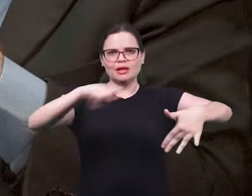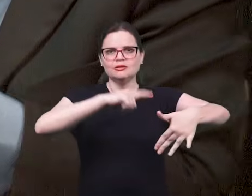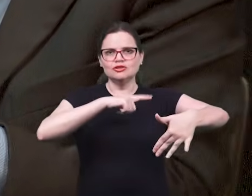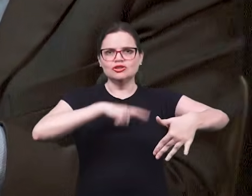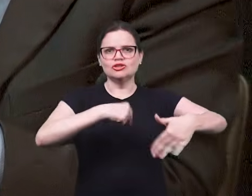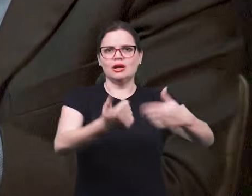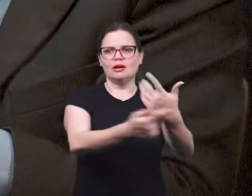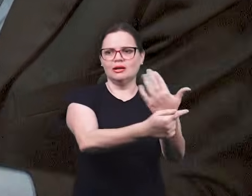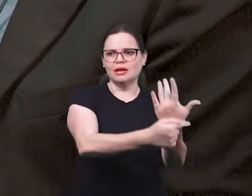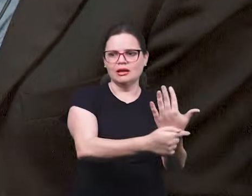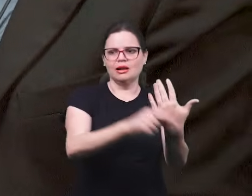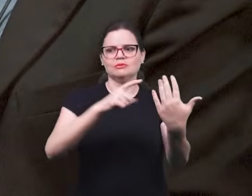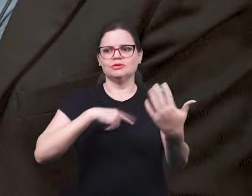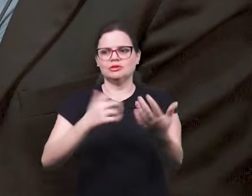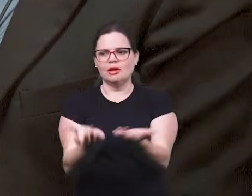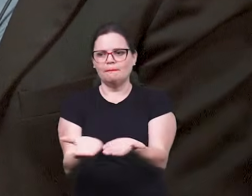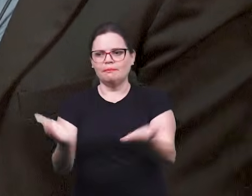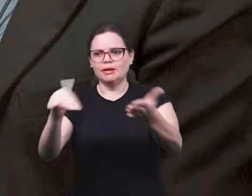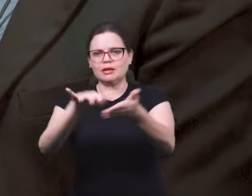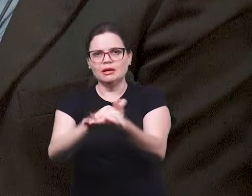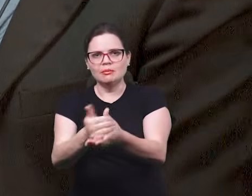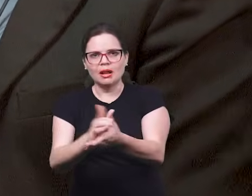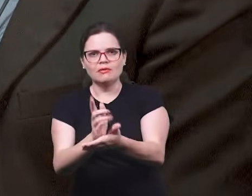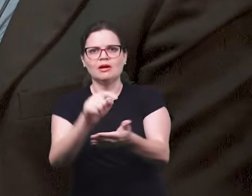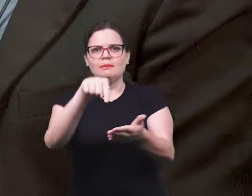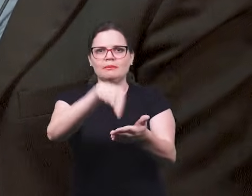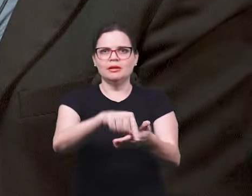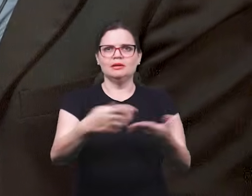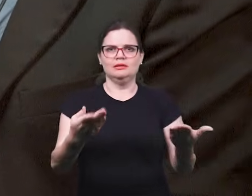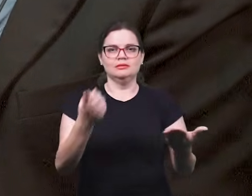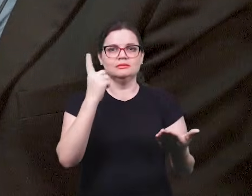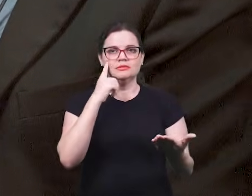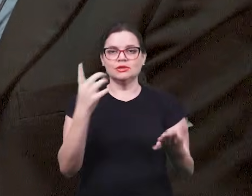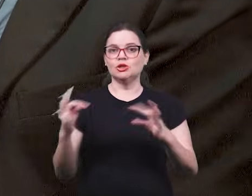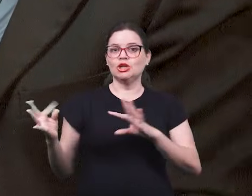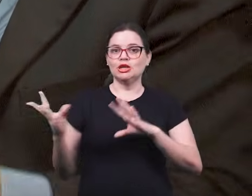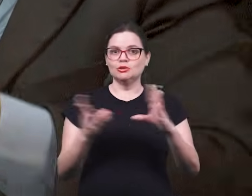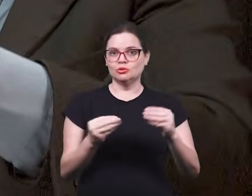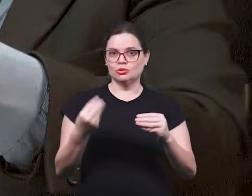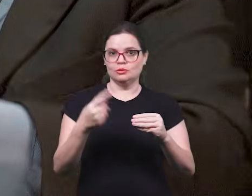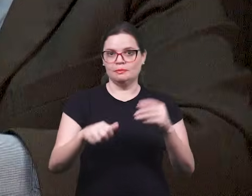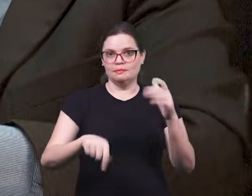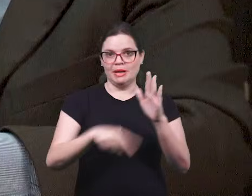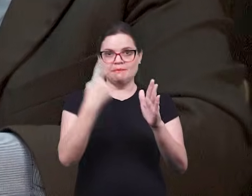que passar pelo altar do holocausto, mostrando ali o